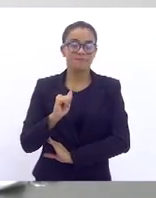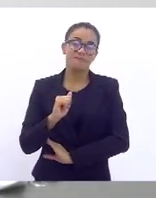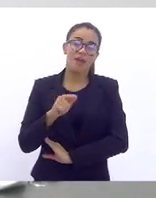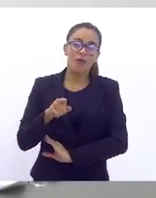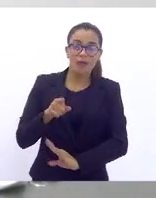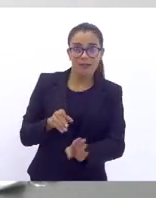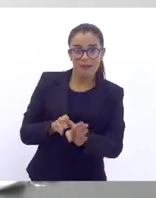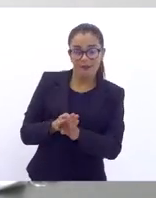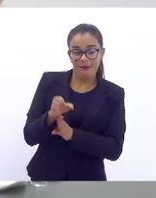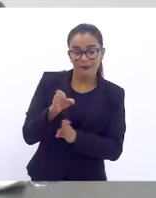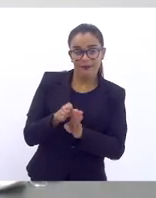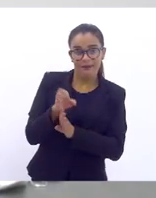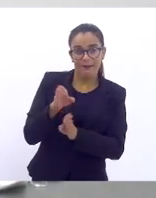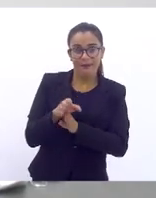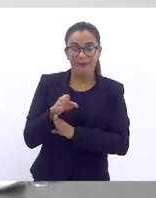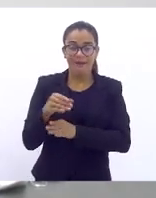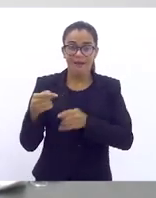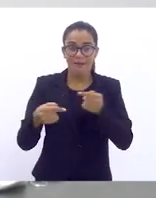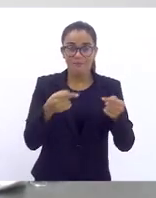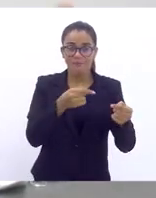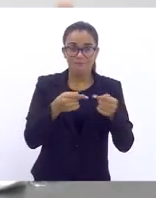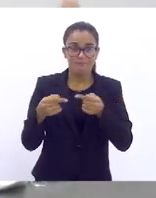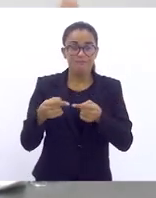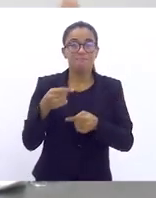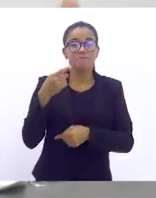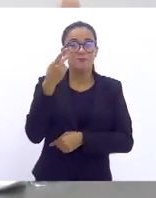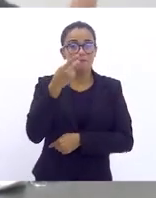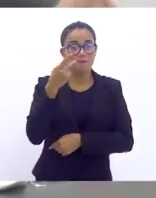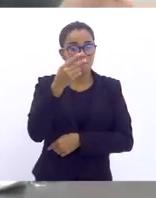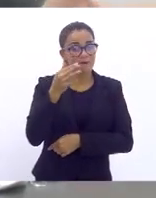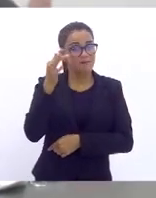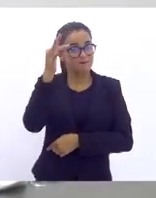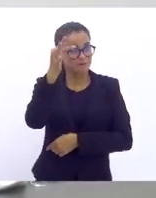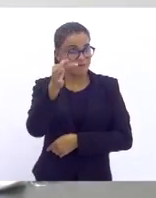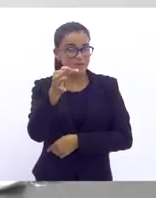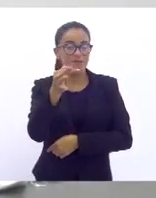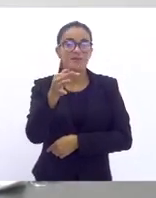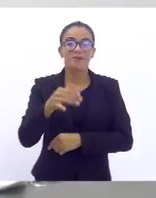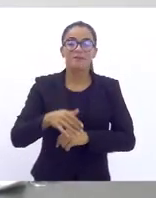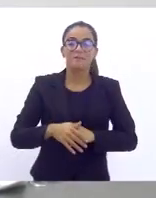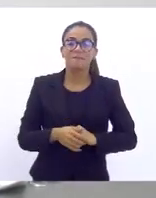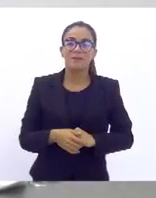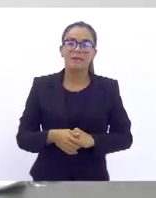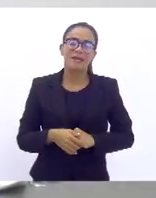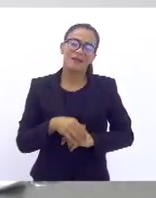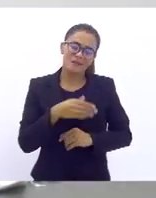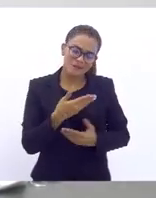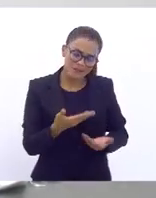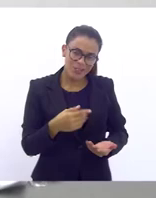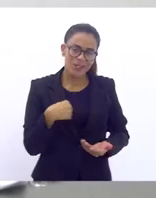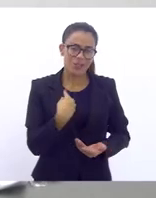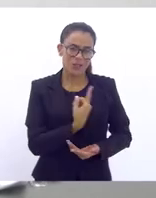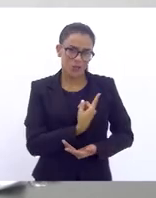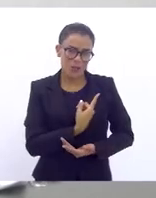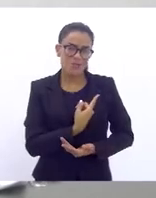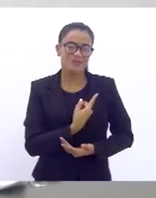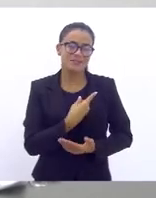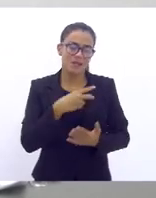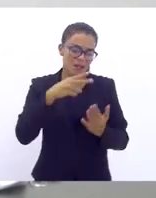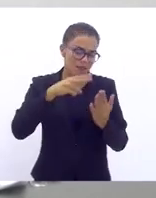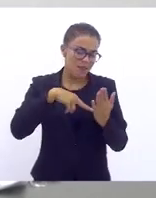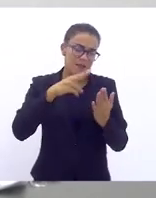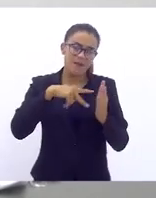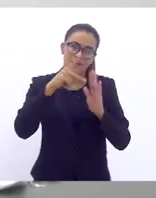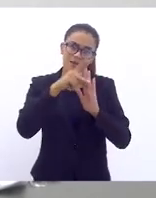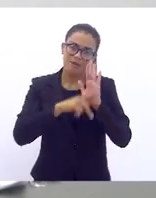essas políticas públicas futuras né E como disse o nosso a gente pode sentir ler os